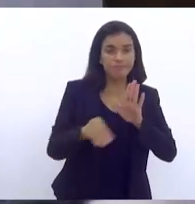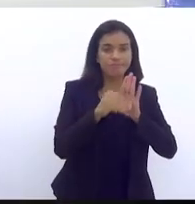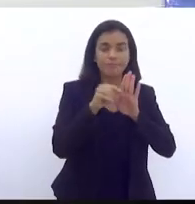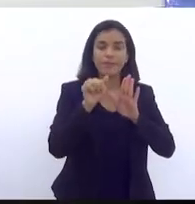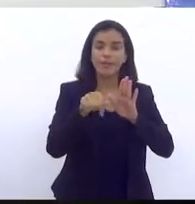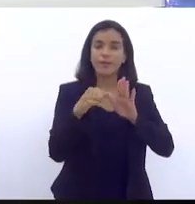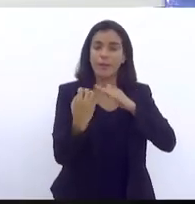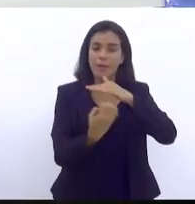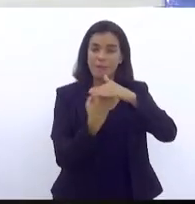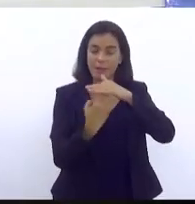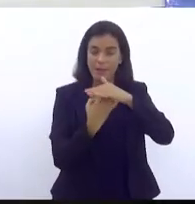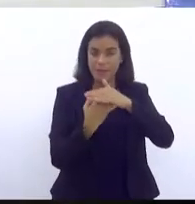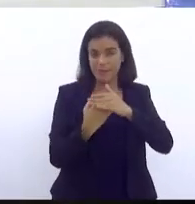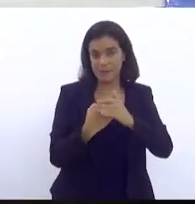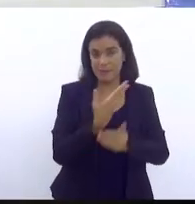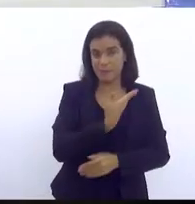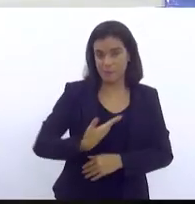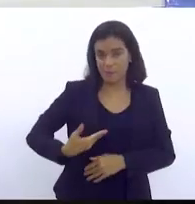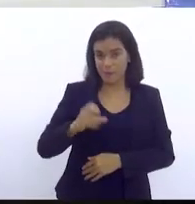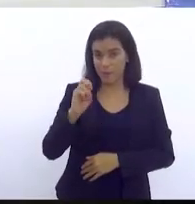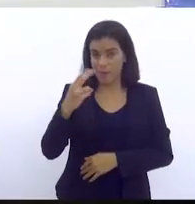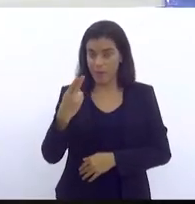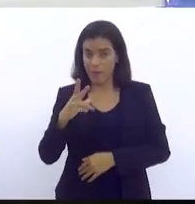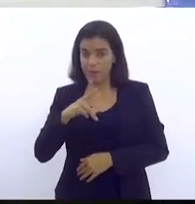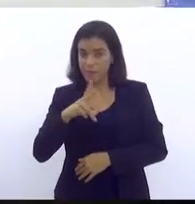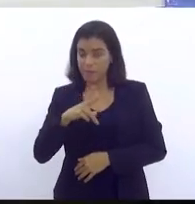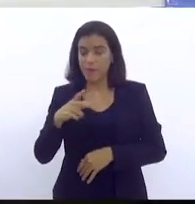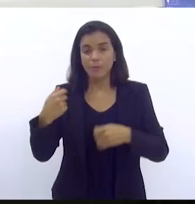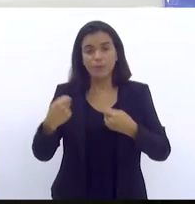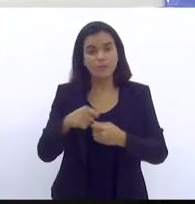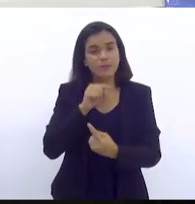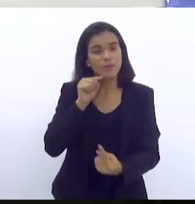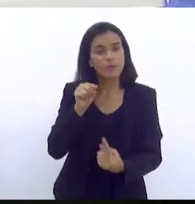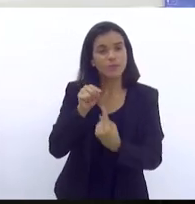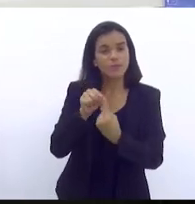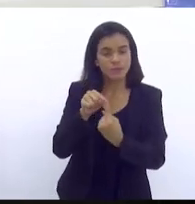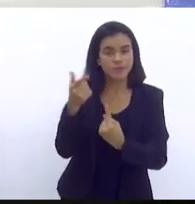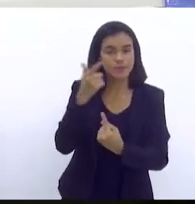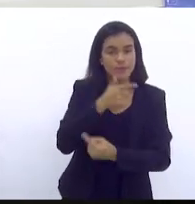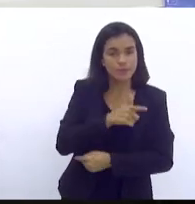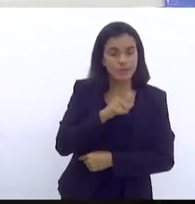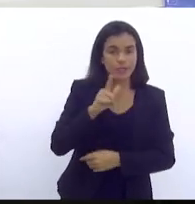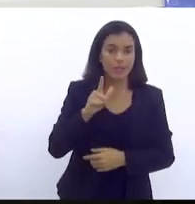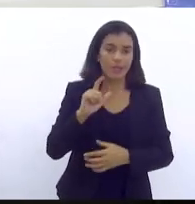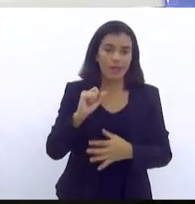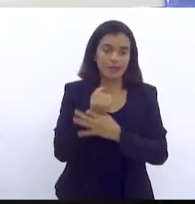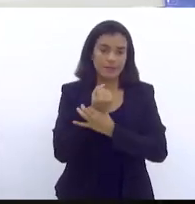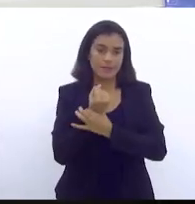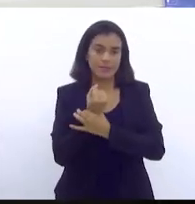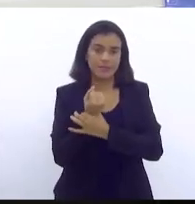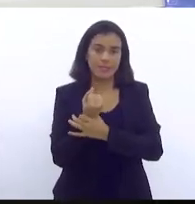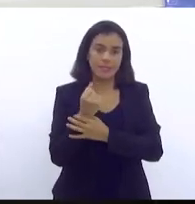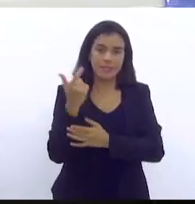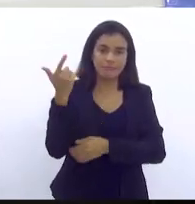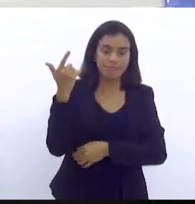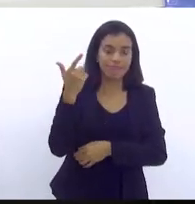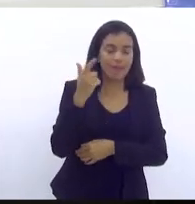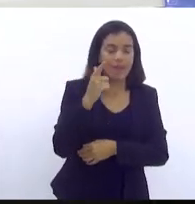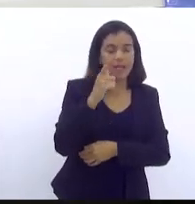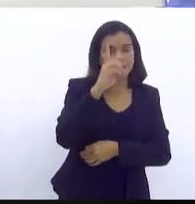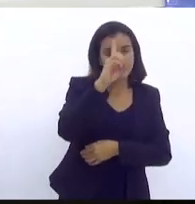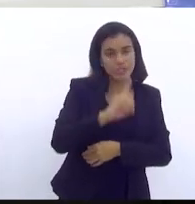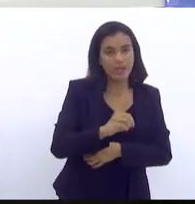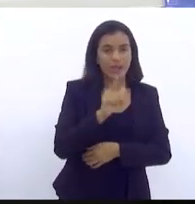empresa pública ou privada deve ser atingir de fato esse acesso Universal e equitativo